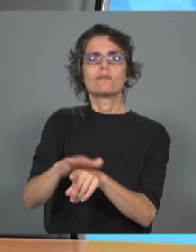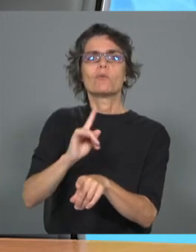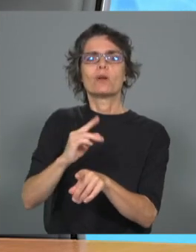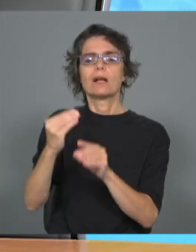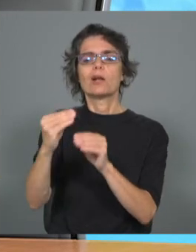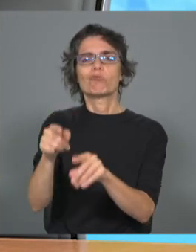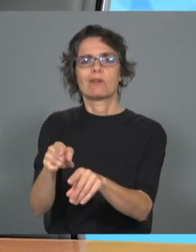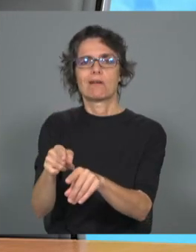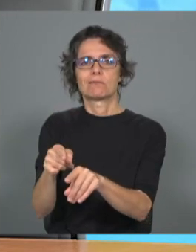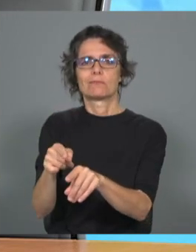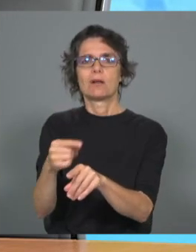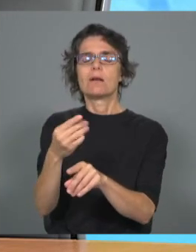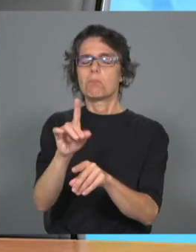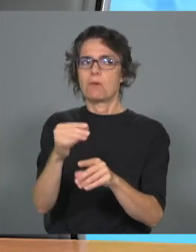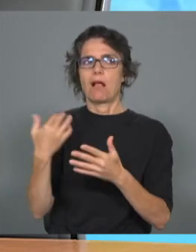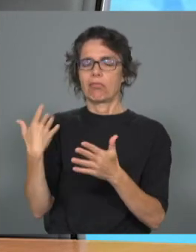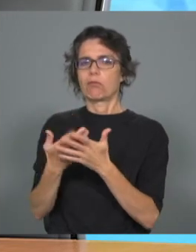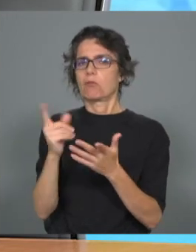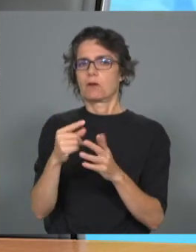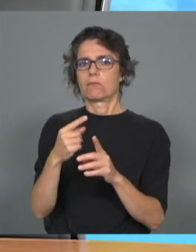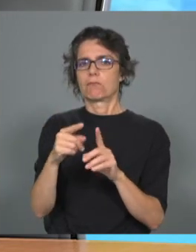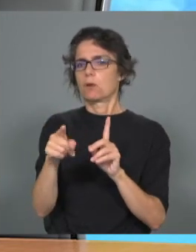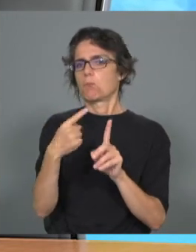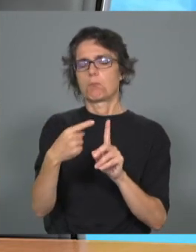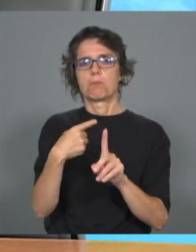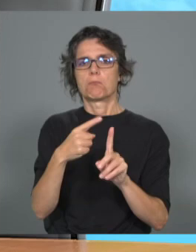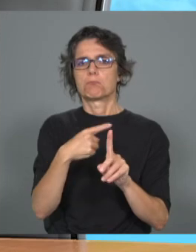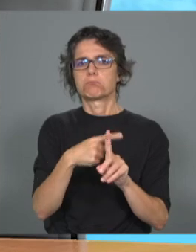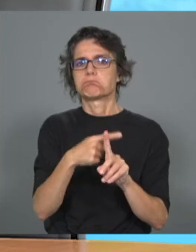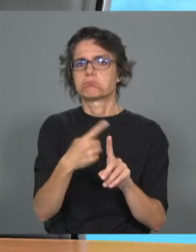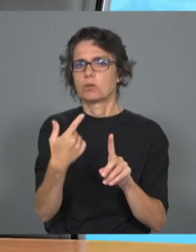bons exemplos de